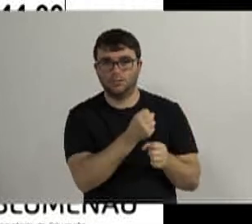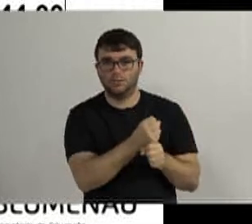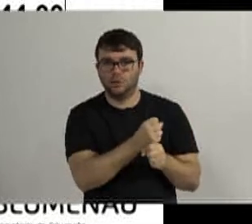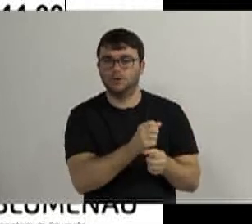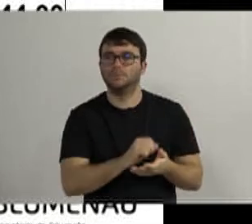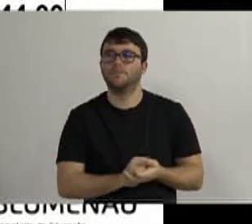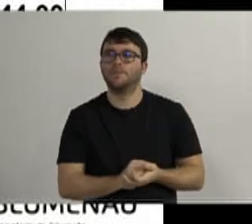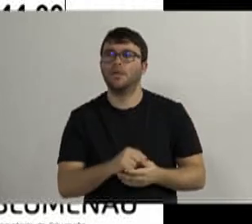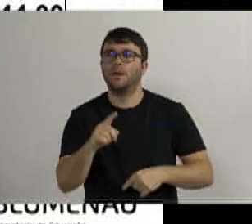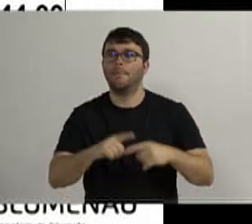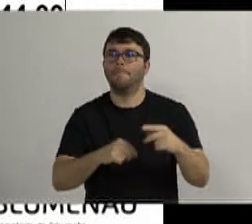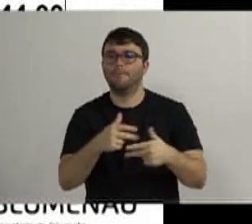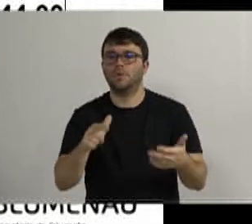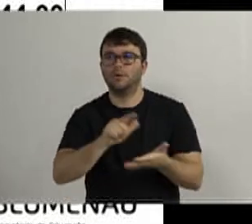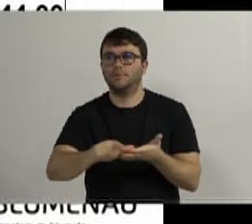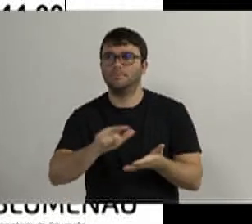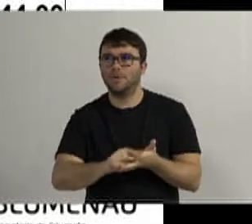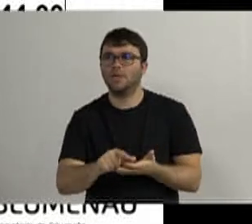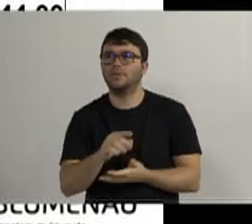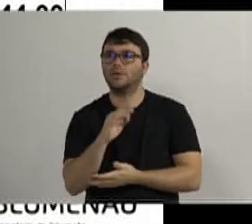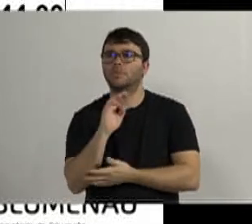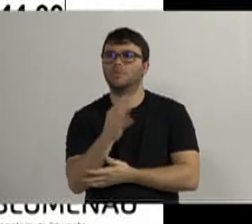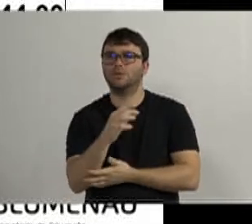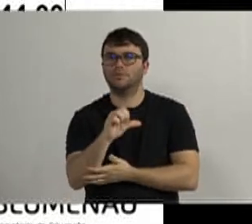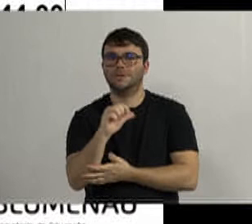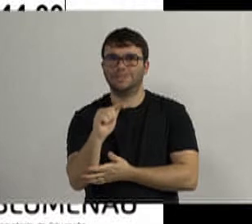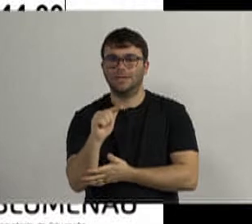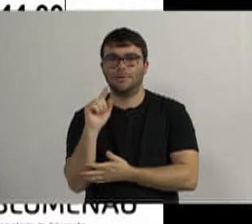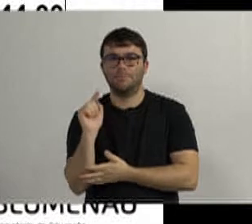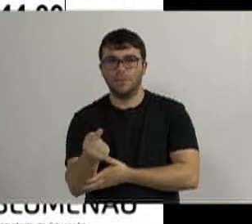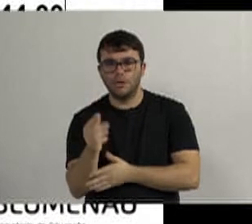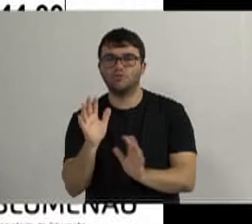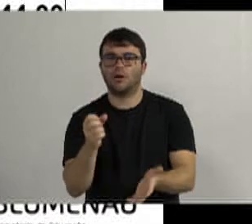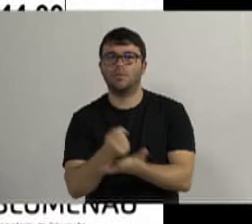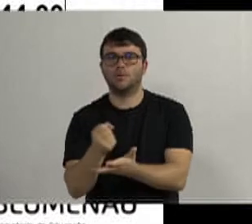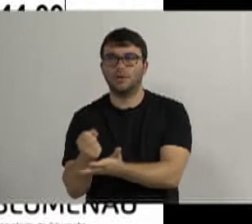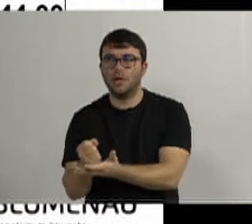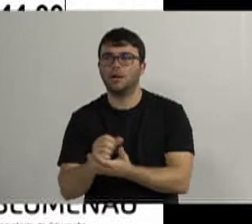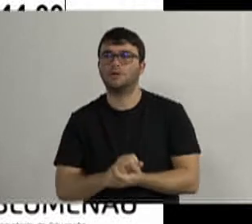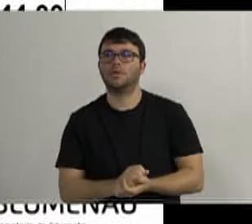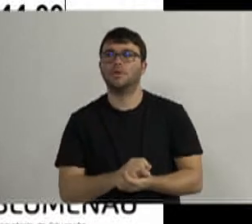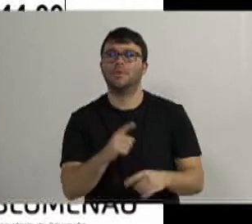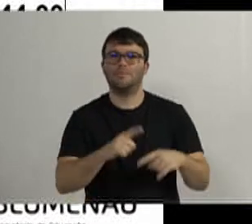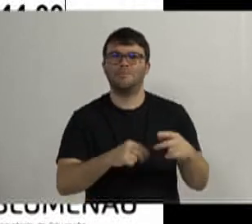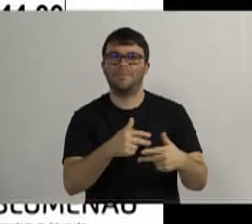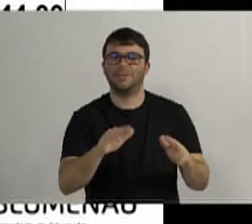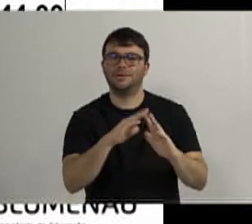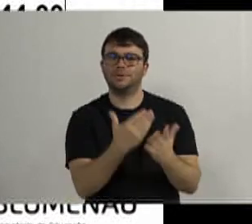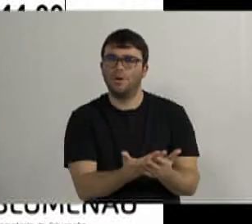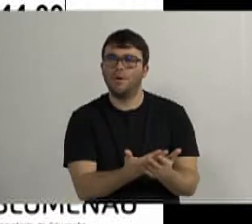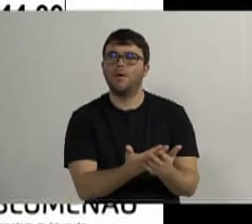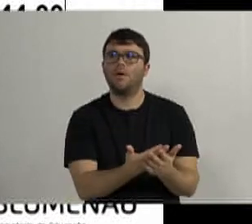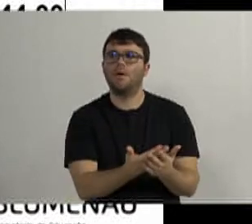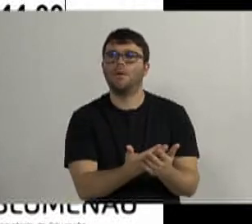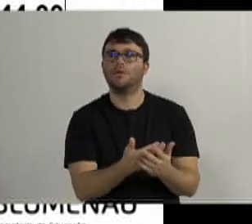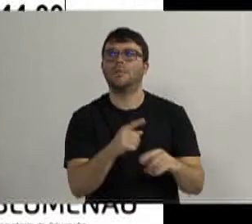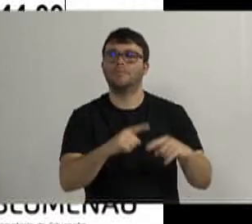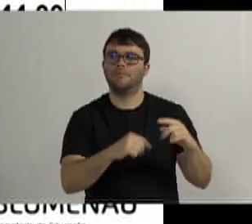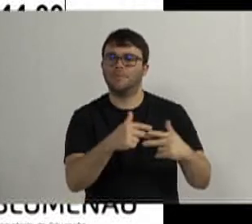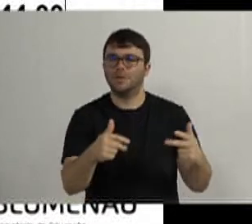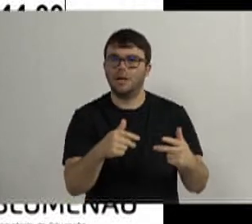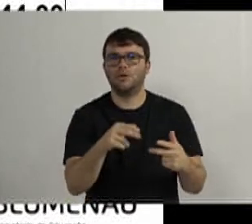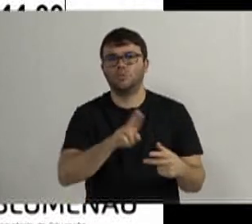da limpeza foi 497 mil já tem contratado o material escolar material de expediente